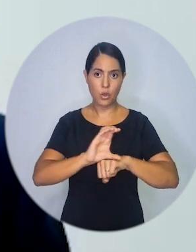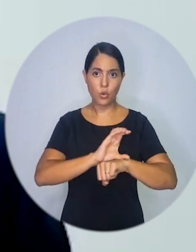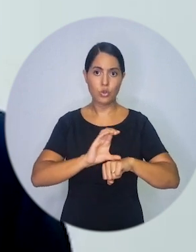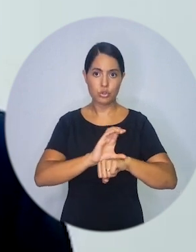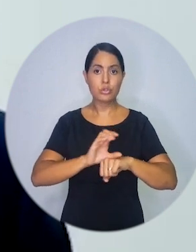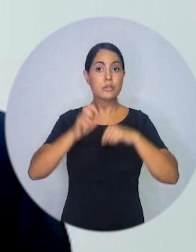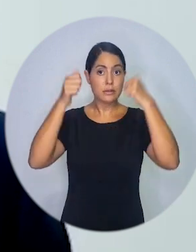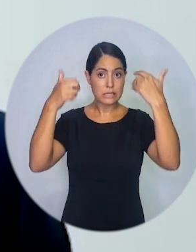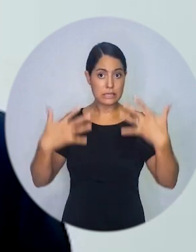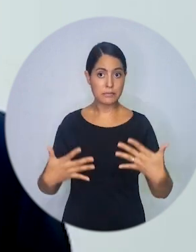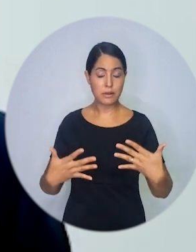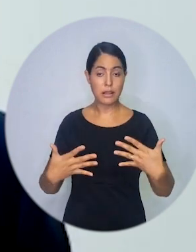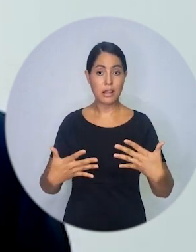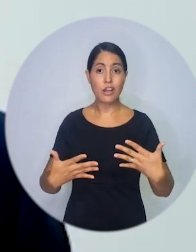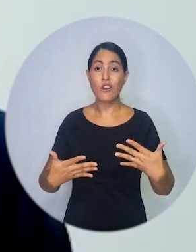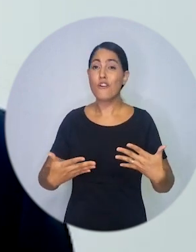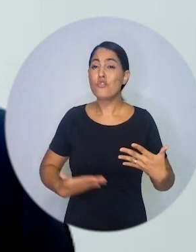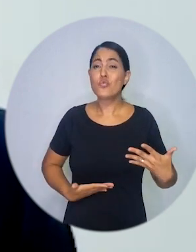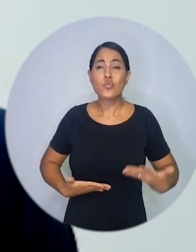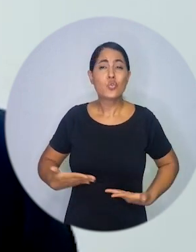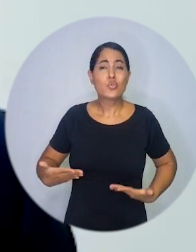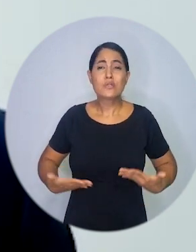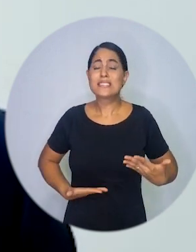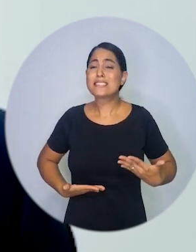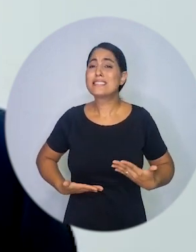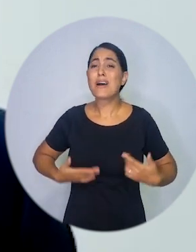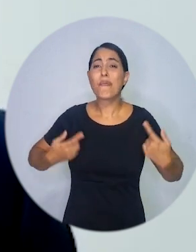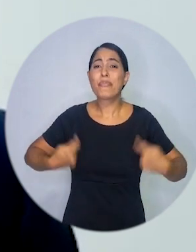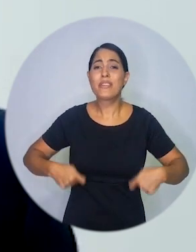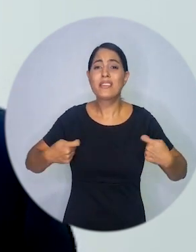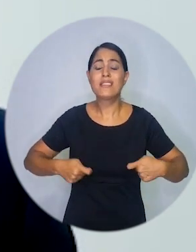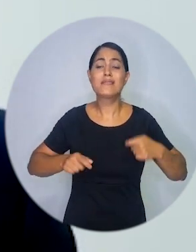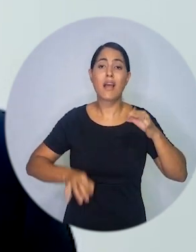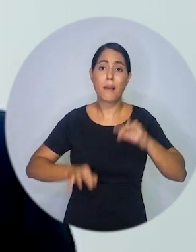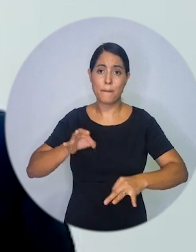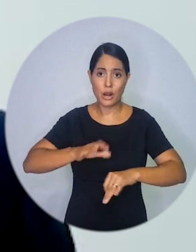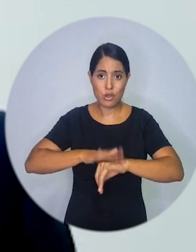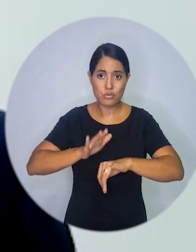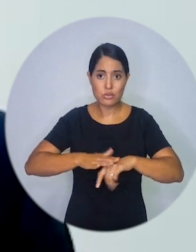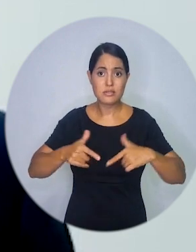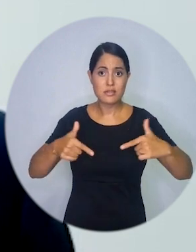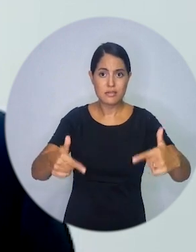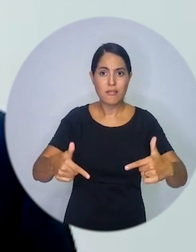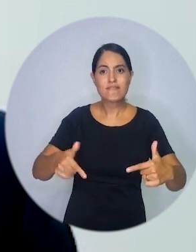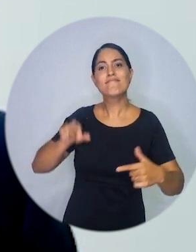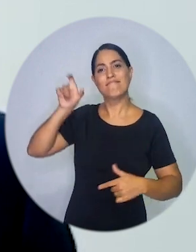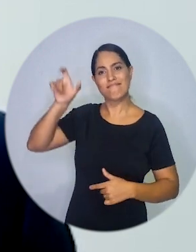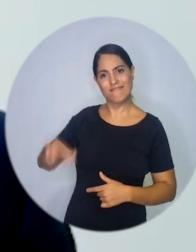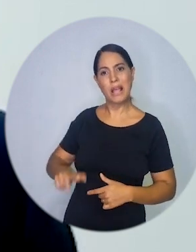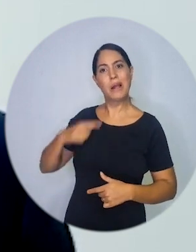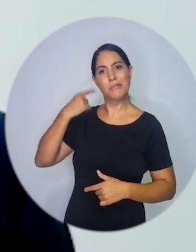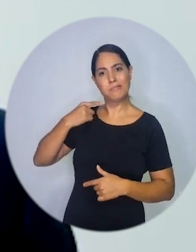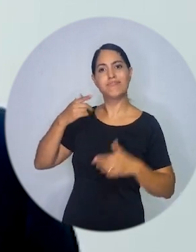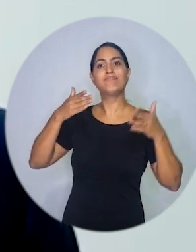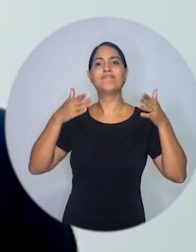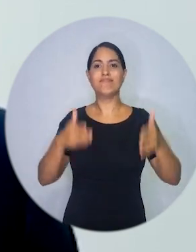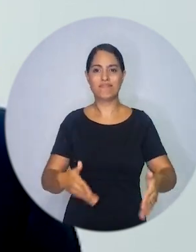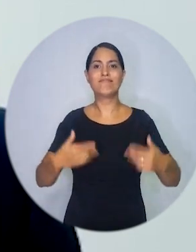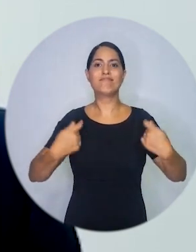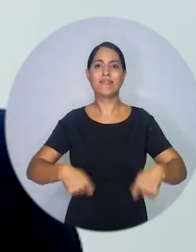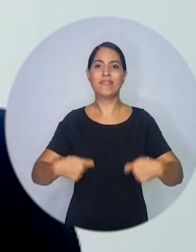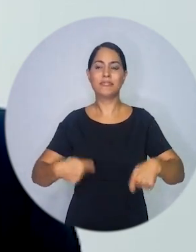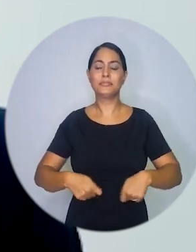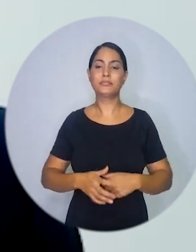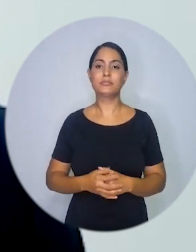que o advogado é função essencial à administração da justiça, que é imprescindível. E nós